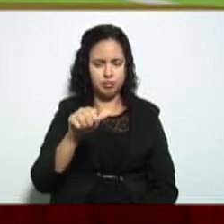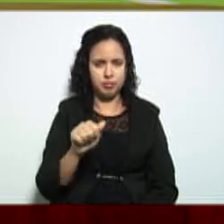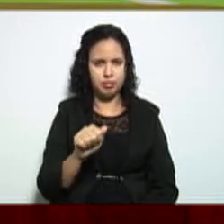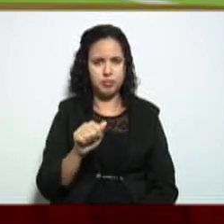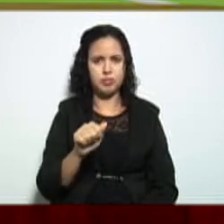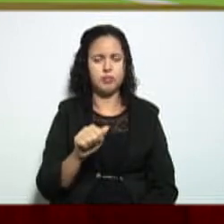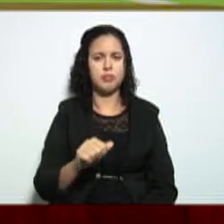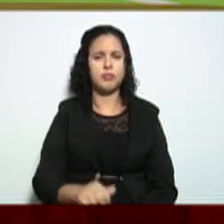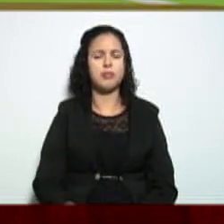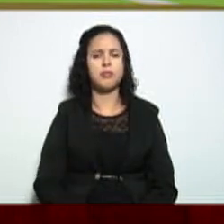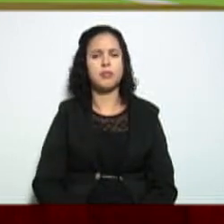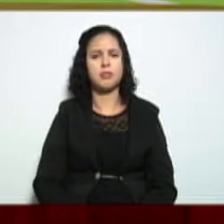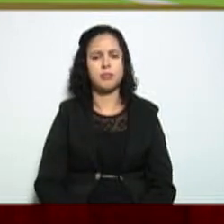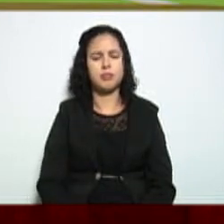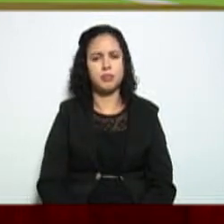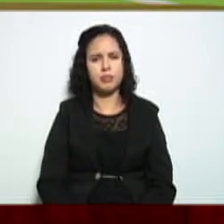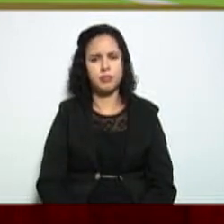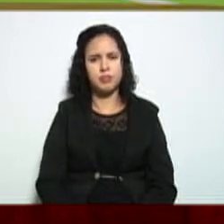Aluna...